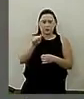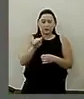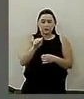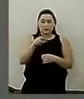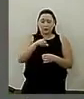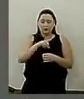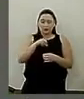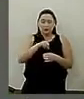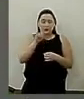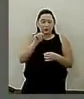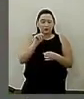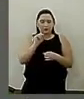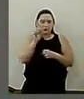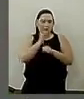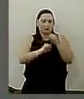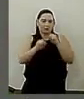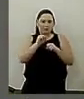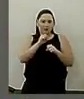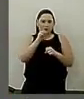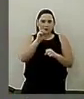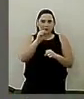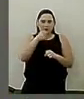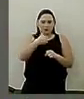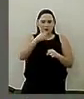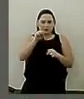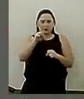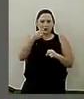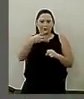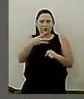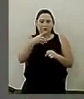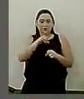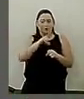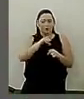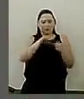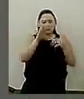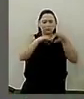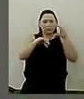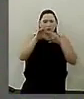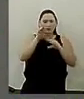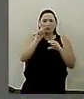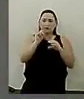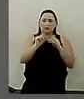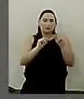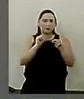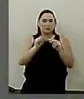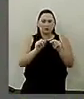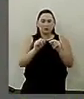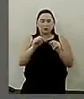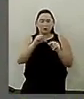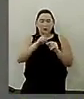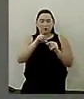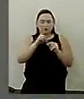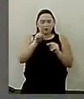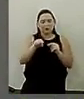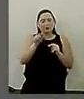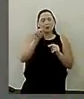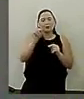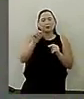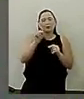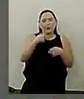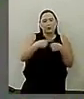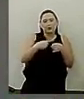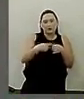que se canta no Salmo 133, que fertiliza toda a planície do